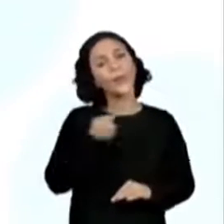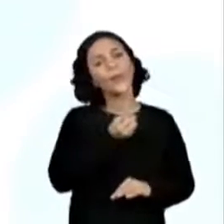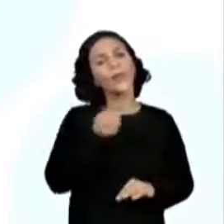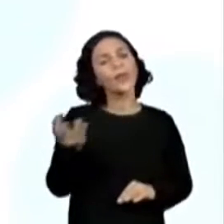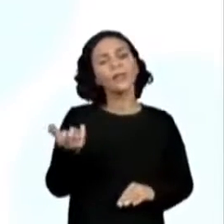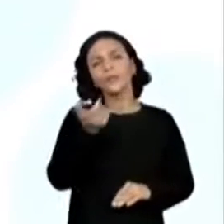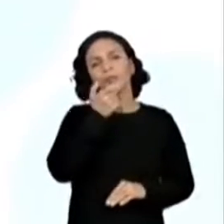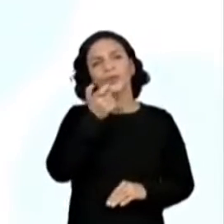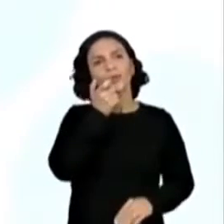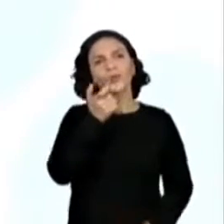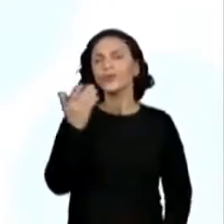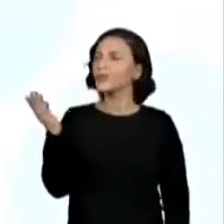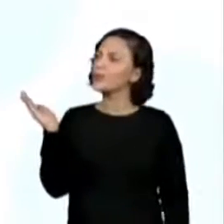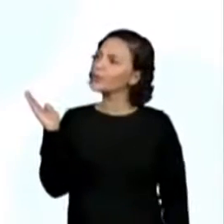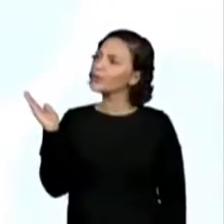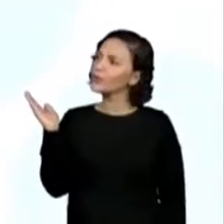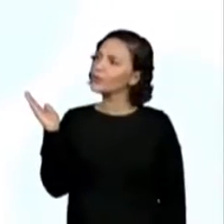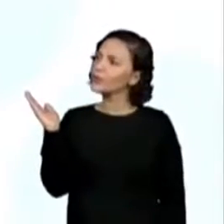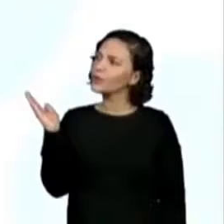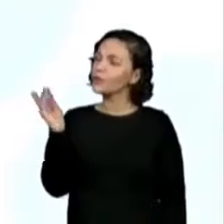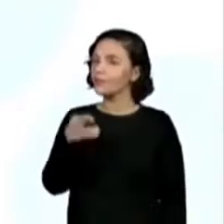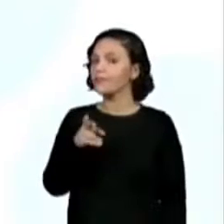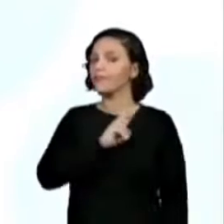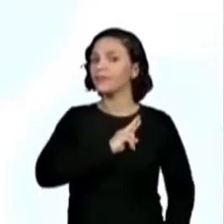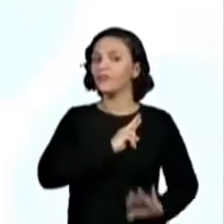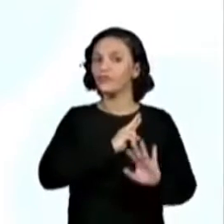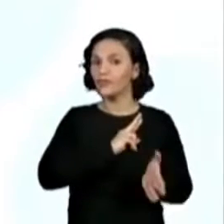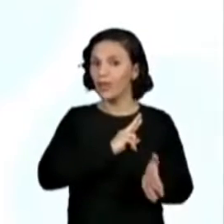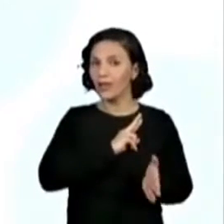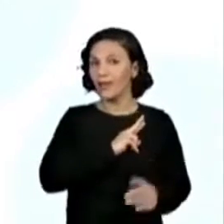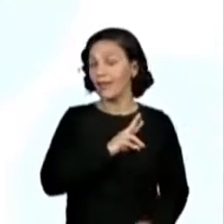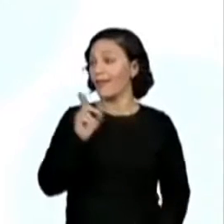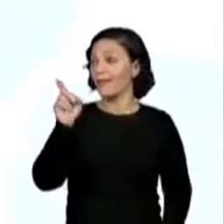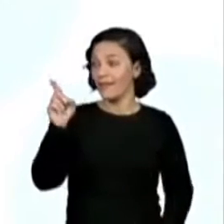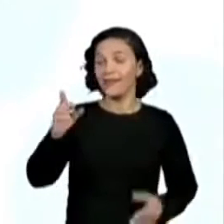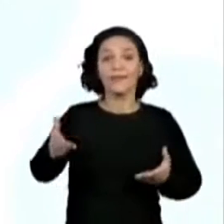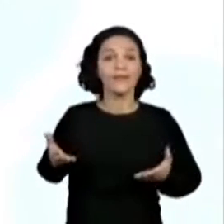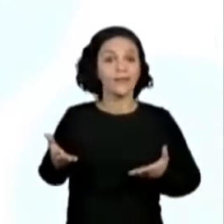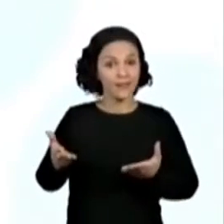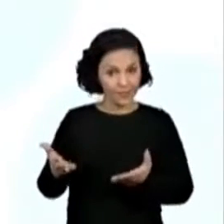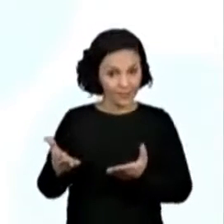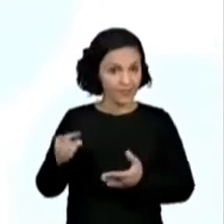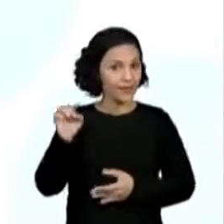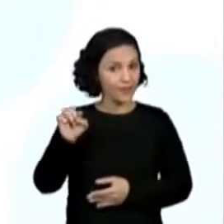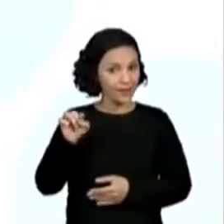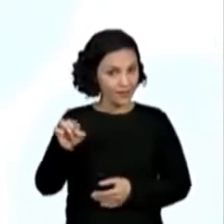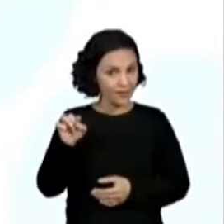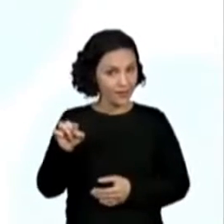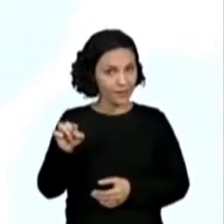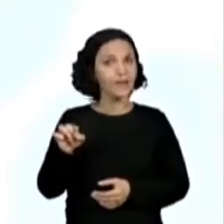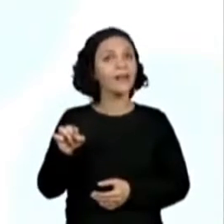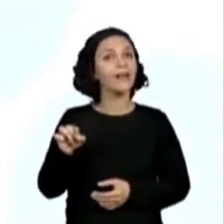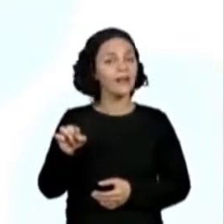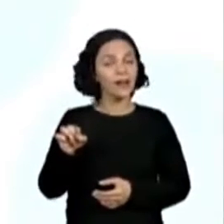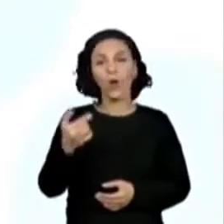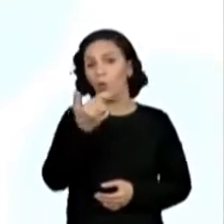há nessa assadeira? Eles tinham respondido ali pra gente. Nessa assadeira, tá? Nessa, eu não estou aqui